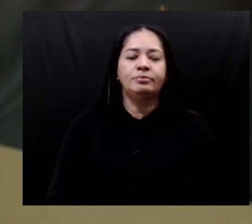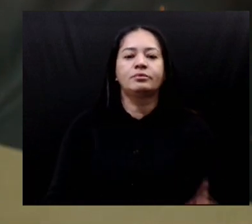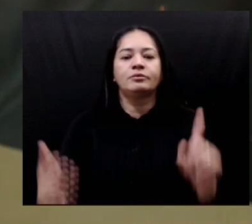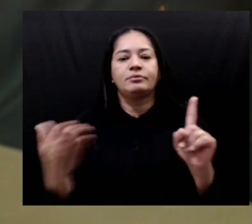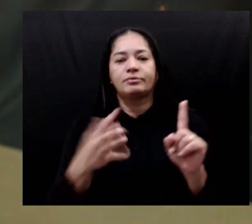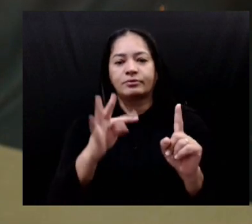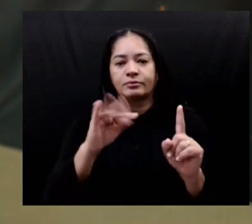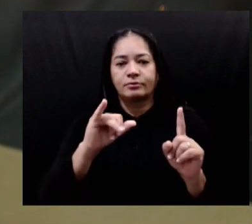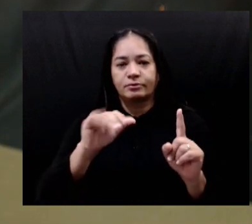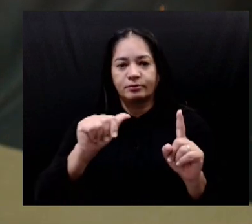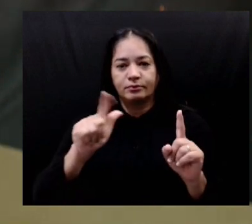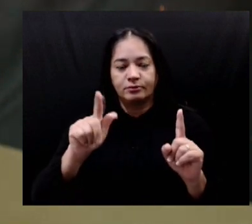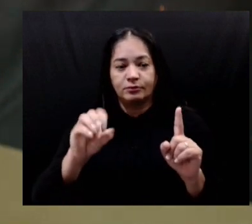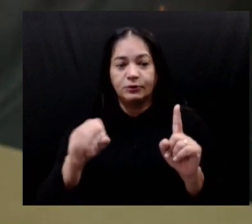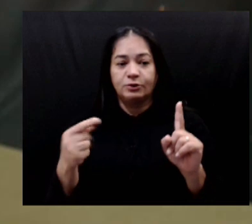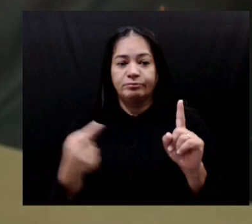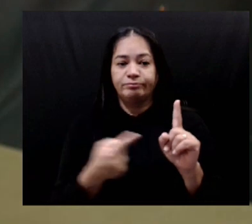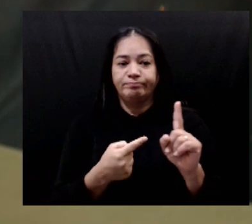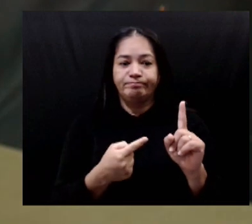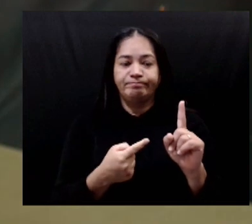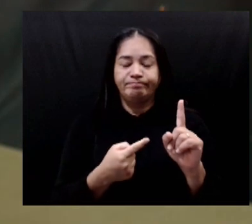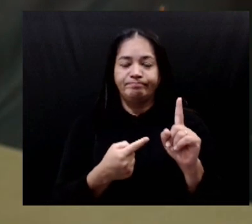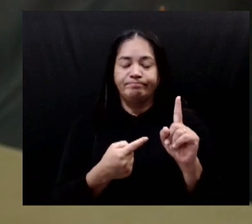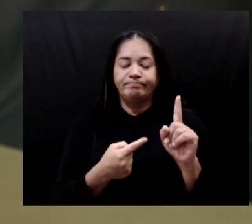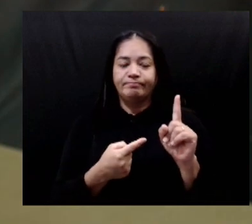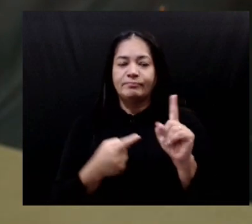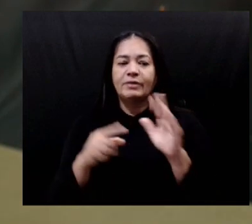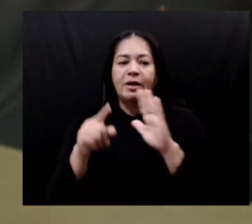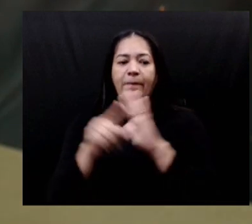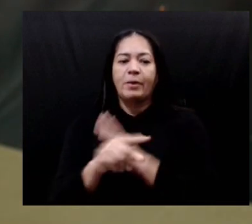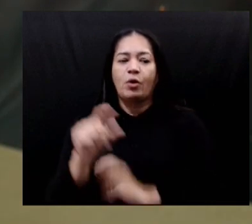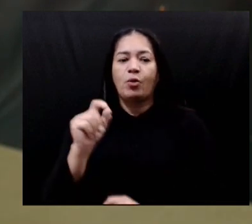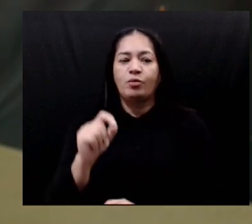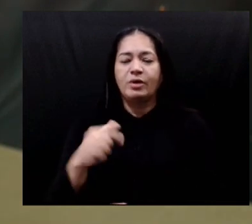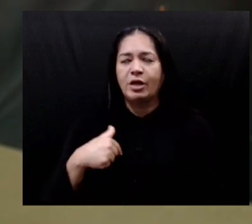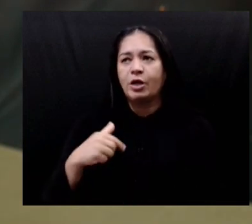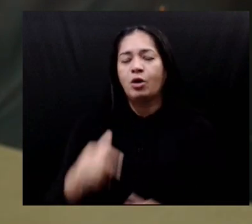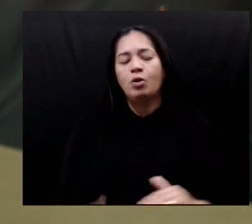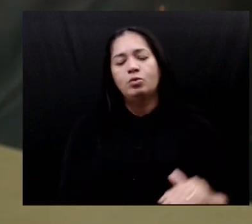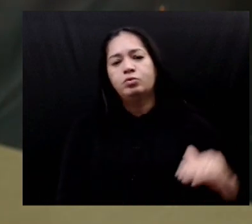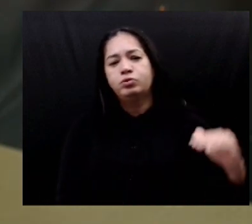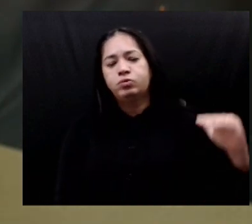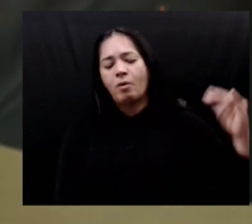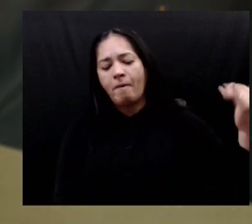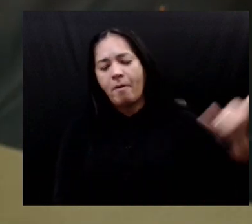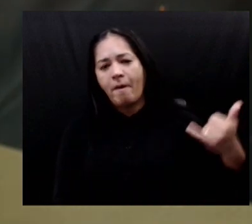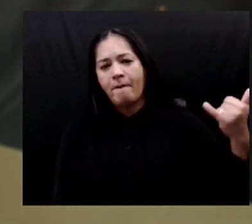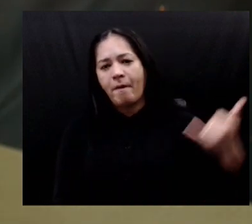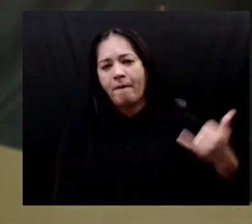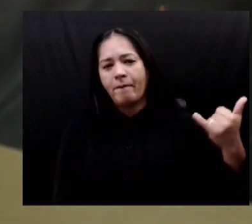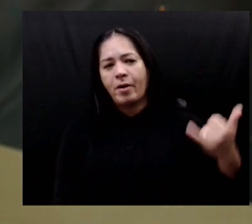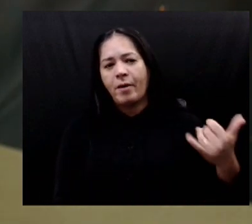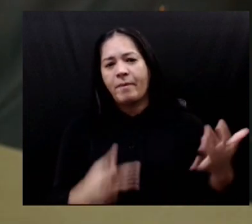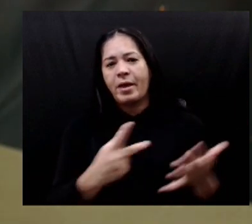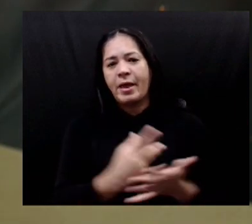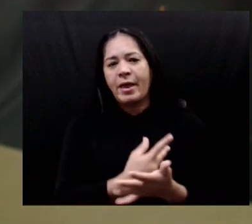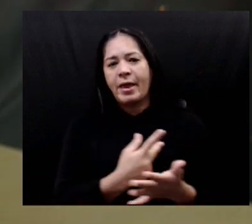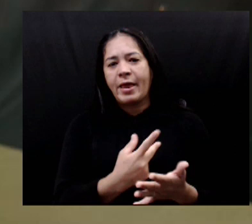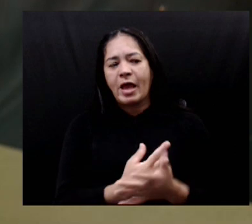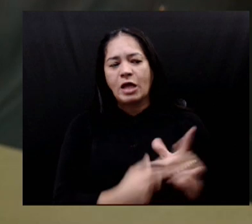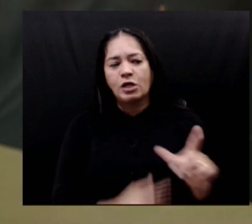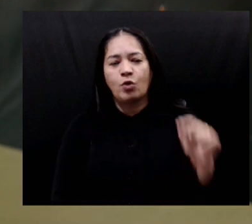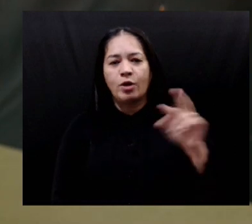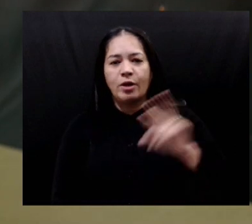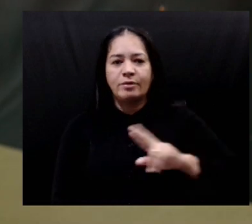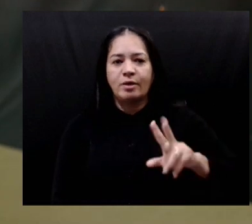Tiago, do Jardim Chapadão. Cresci ouvindo que falhar não era opção. Hoje evito